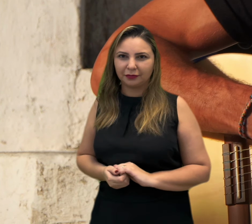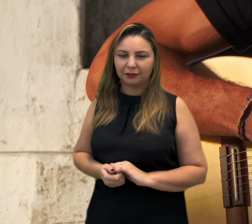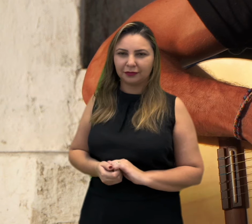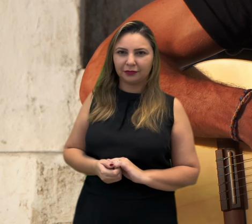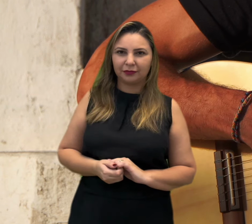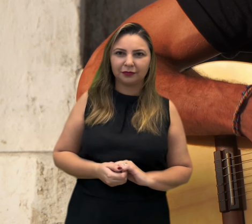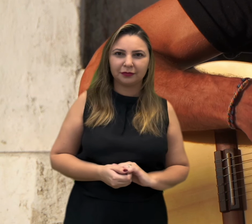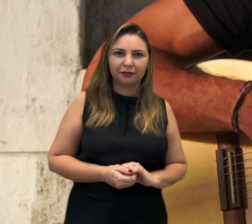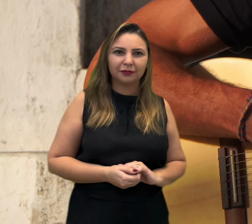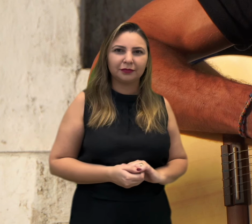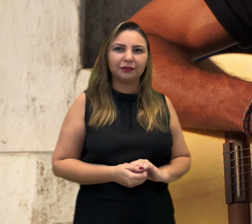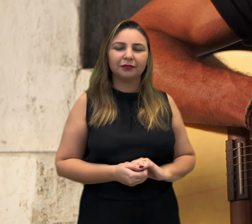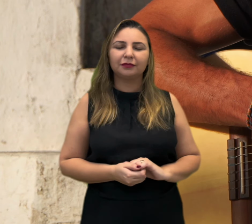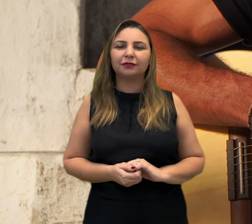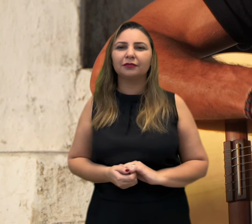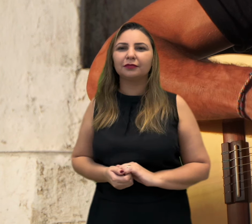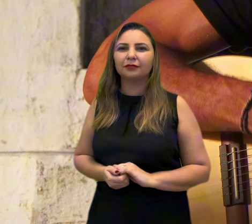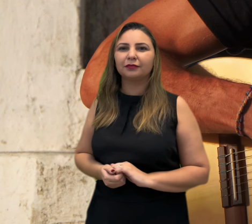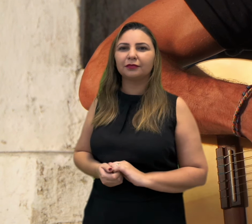cura.